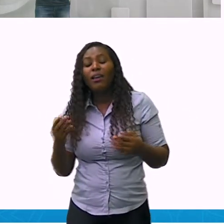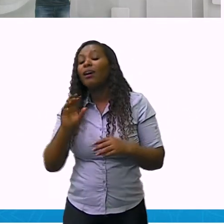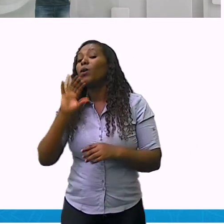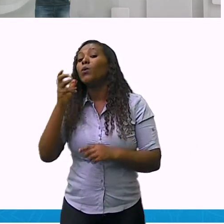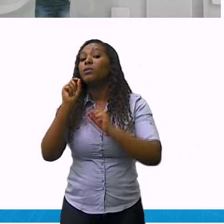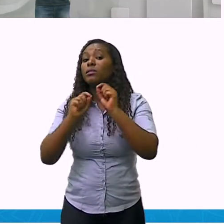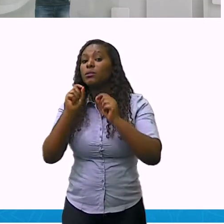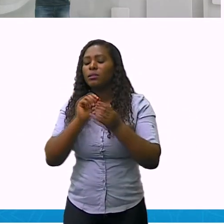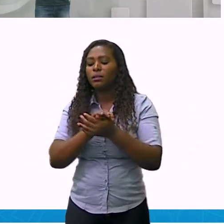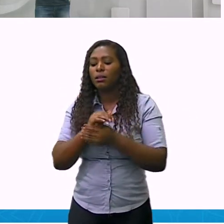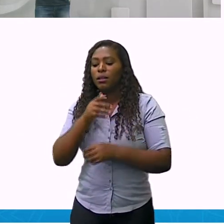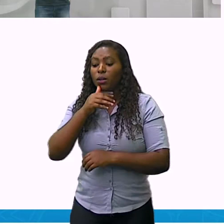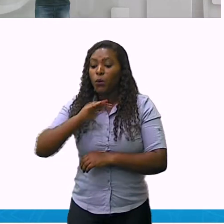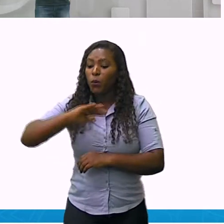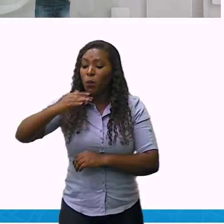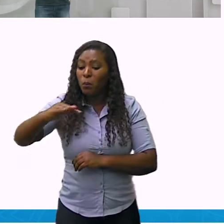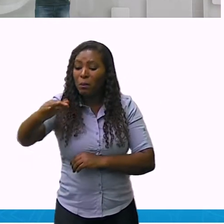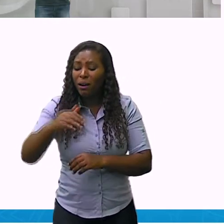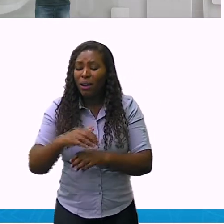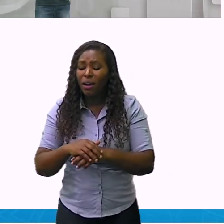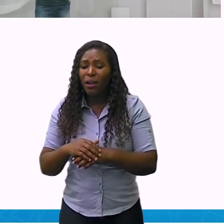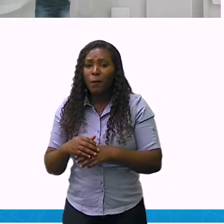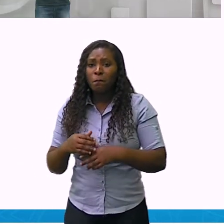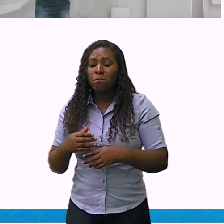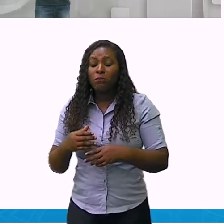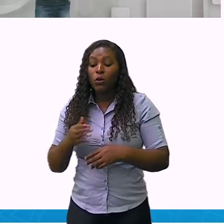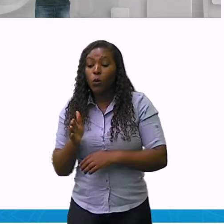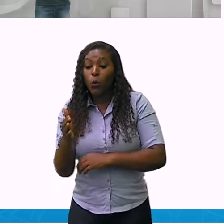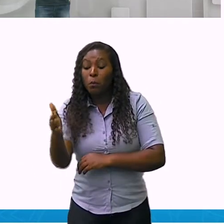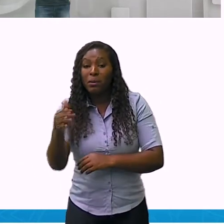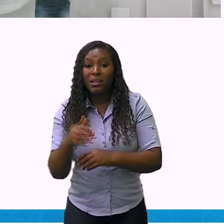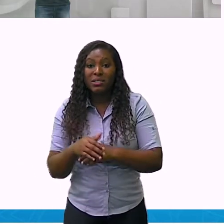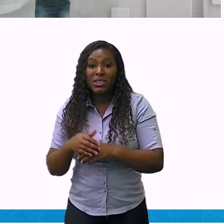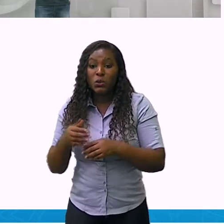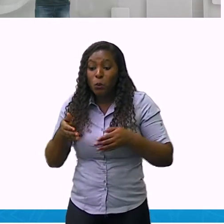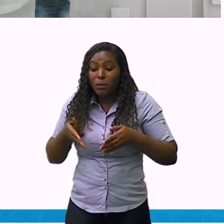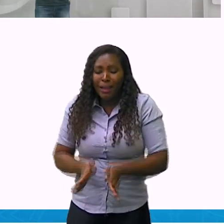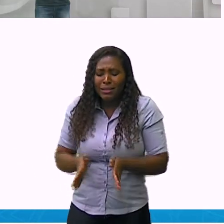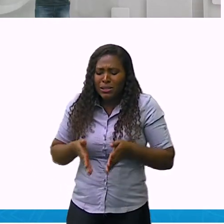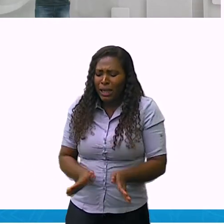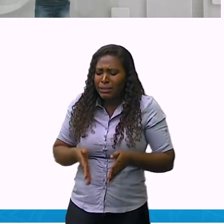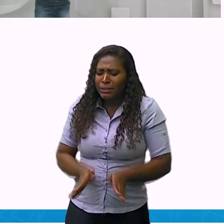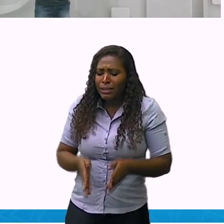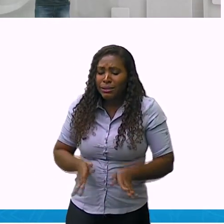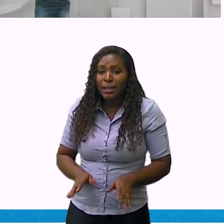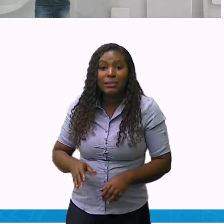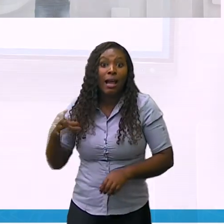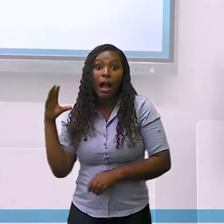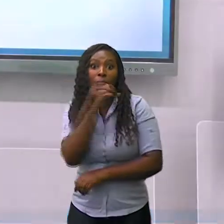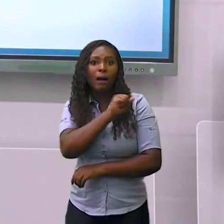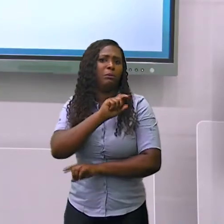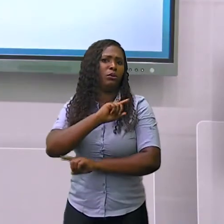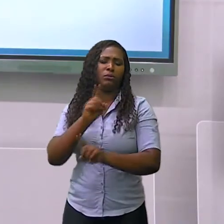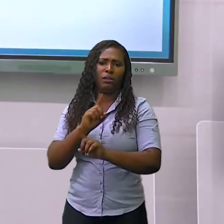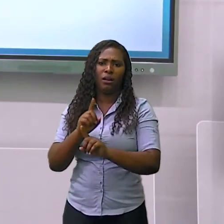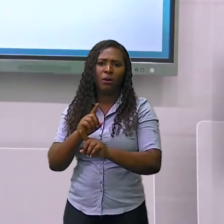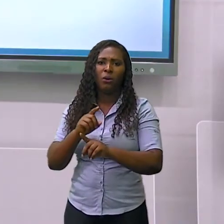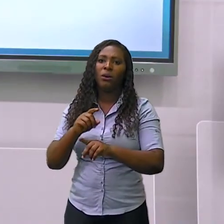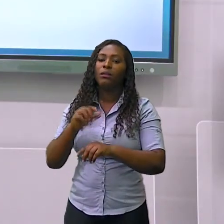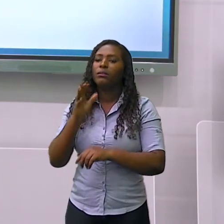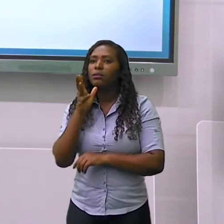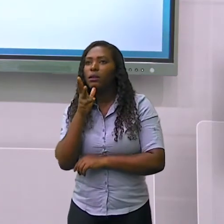exploratória, que é a pesca utilizada para atender apenas os interesses